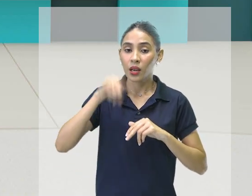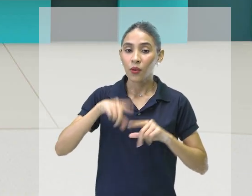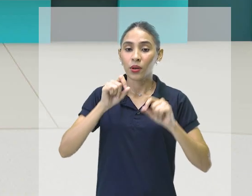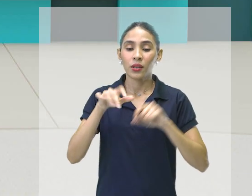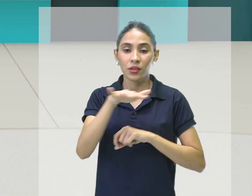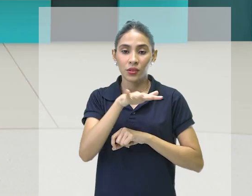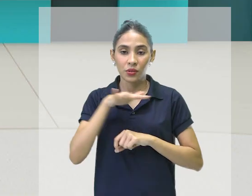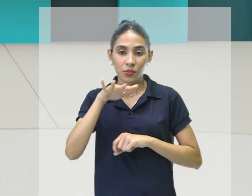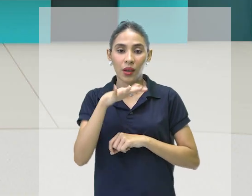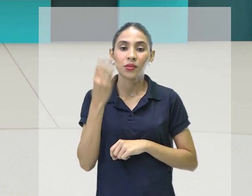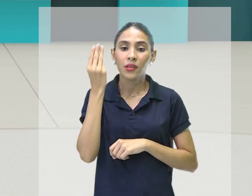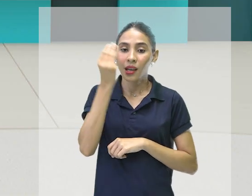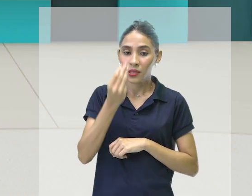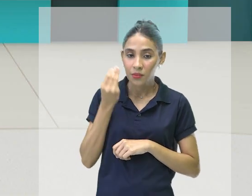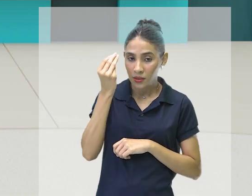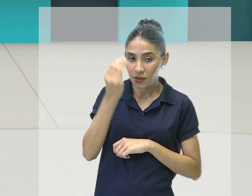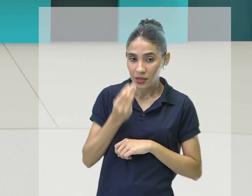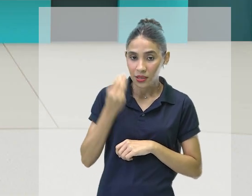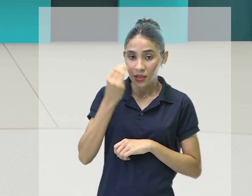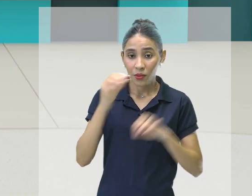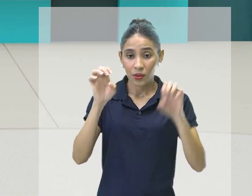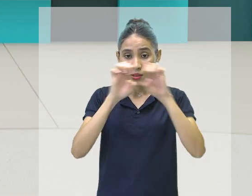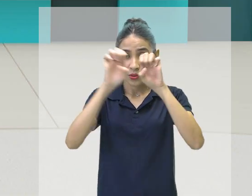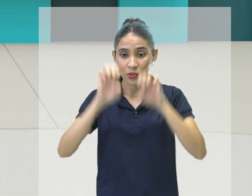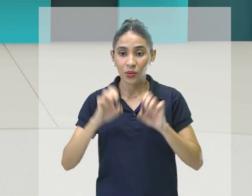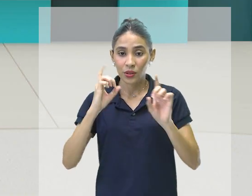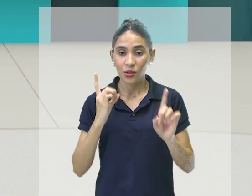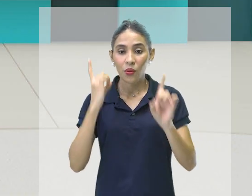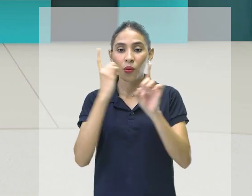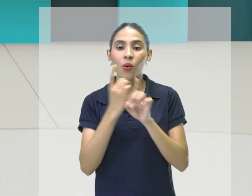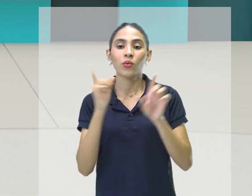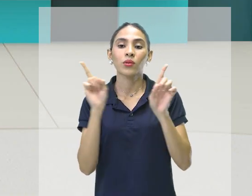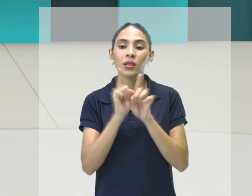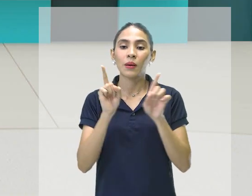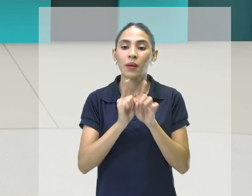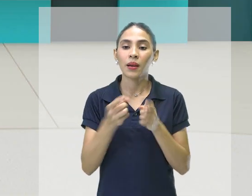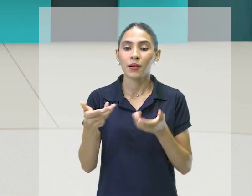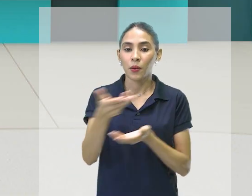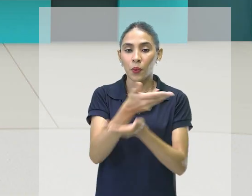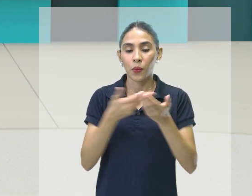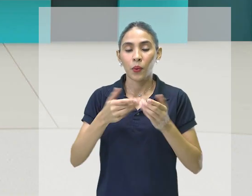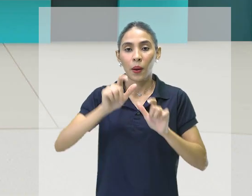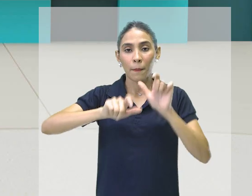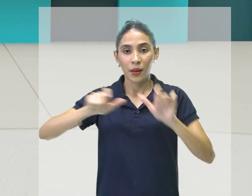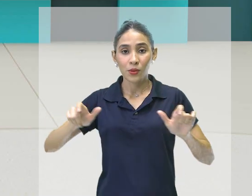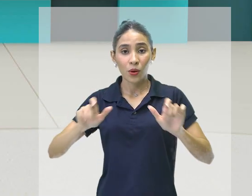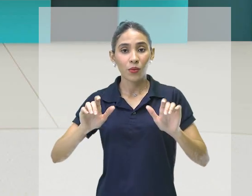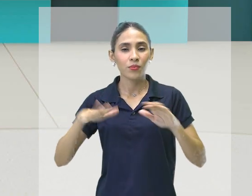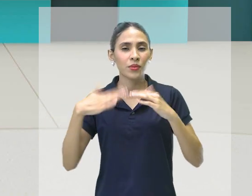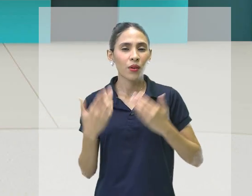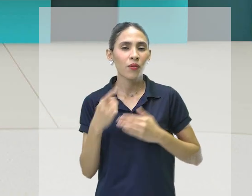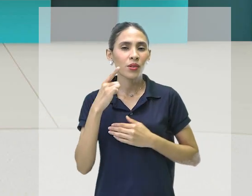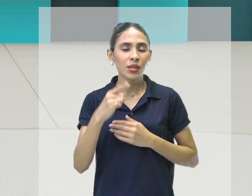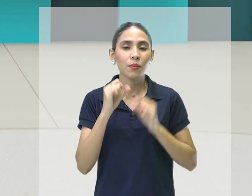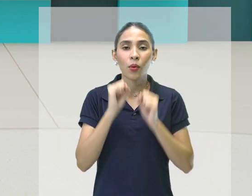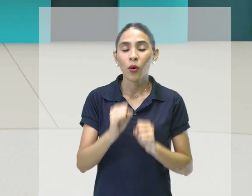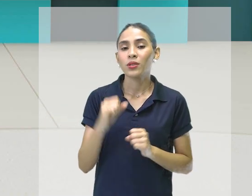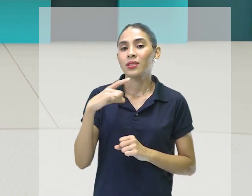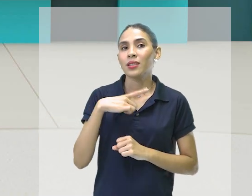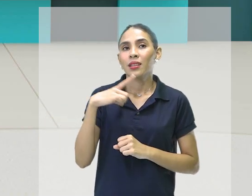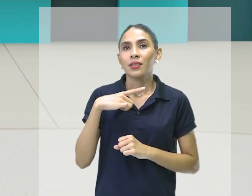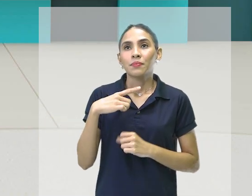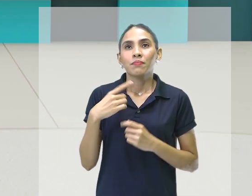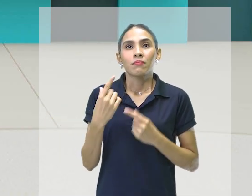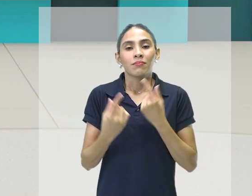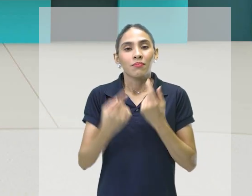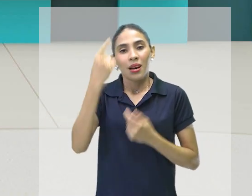portanto, são espaços de experimentação estética e de encontro entre os sujeitos. E aí vocês já